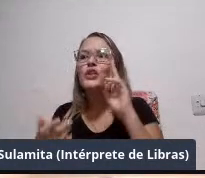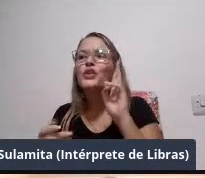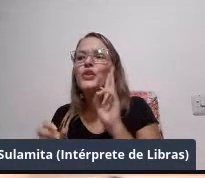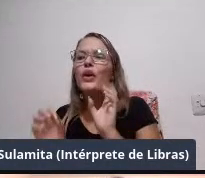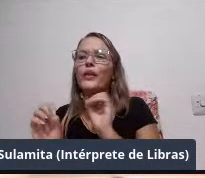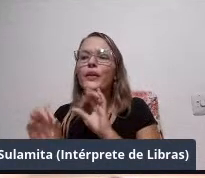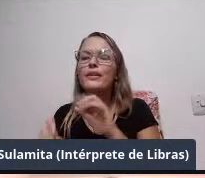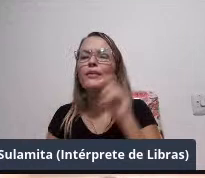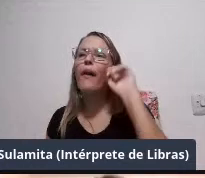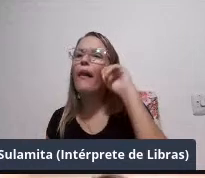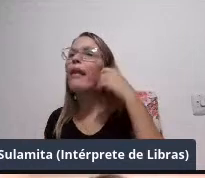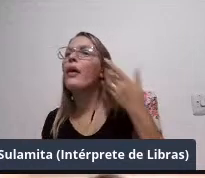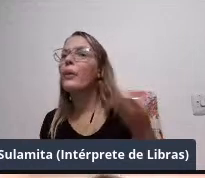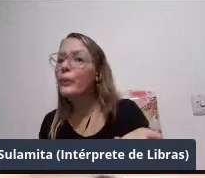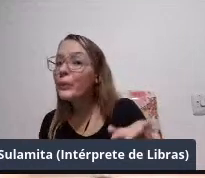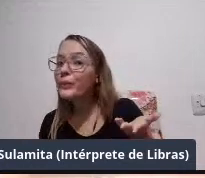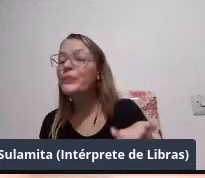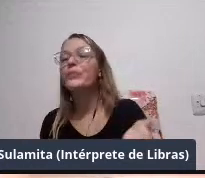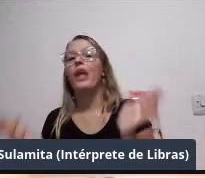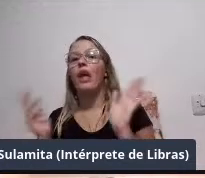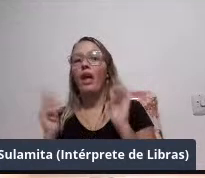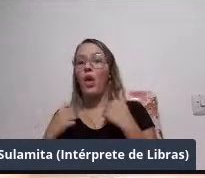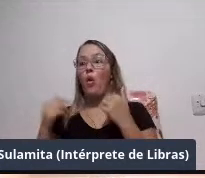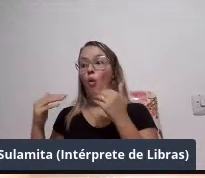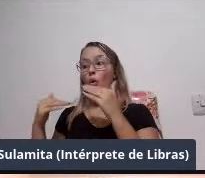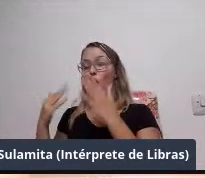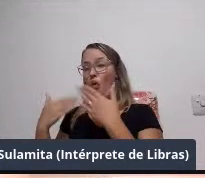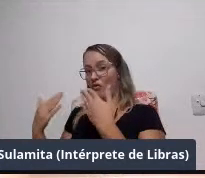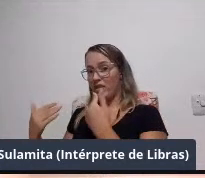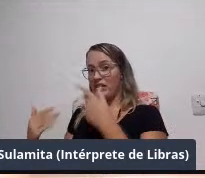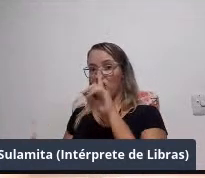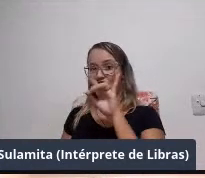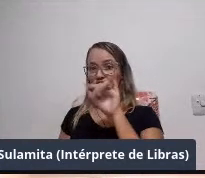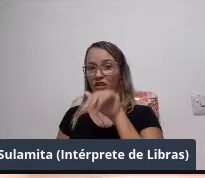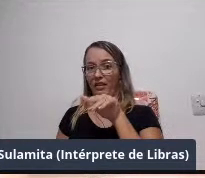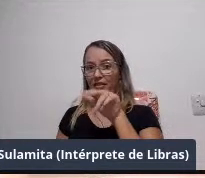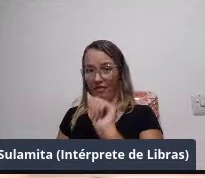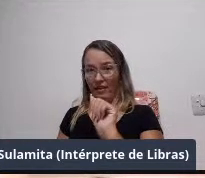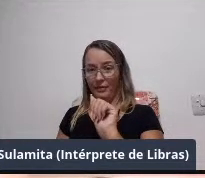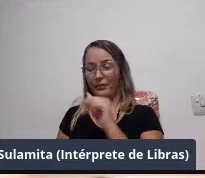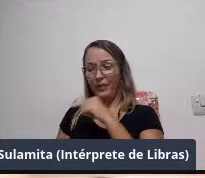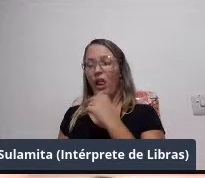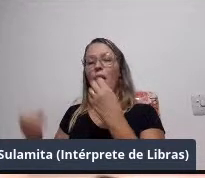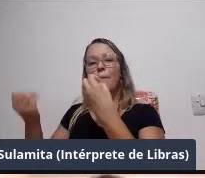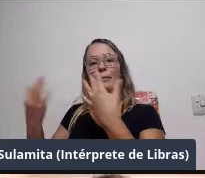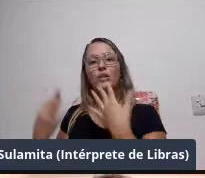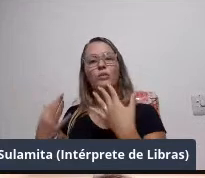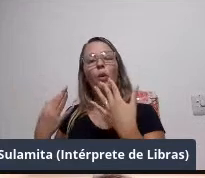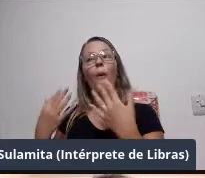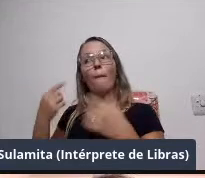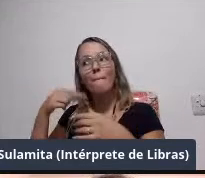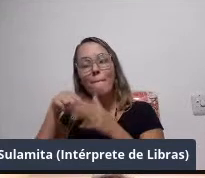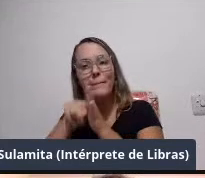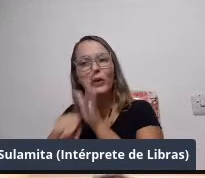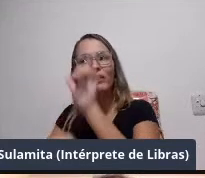né? Aí eu fui conversar com a Diana, eu estava para me formar, e ela me sugeriu procurar Maria Lúcia Riusdorf, que era